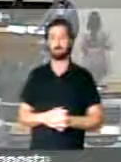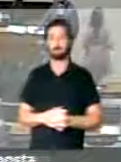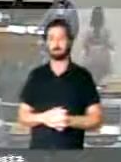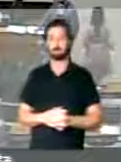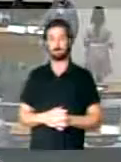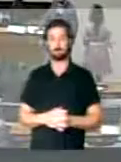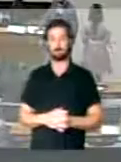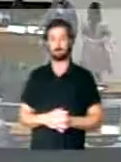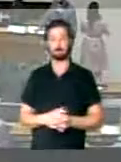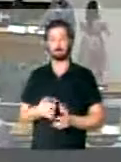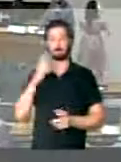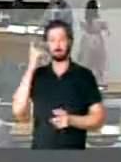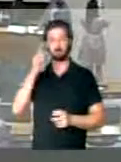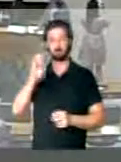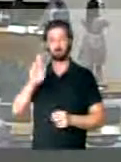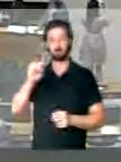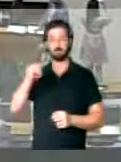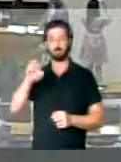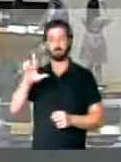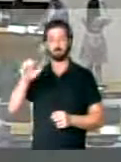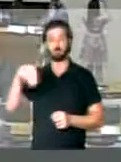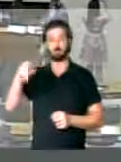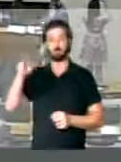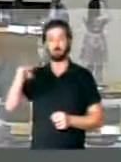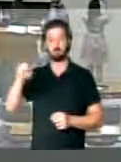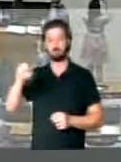Com a palavra a deputada Raquel Muniz, pela liderança.